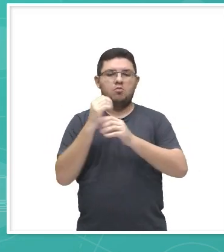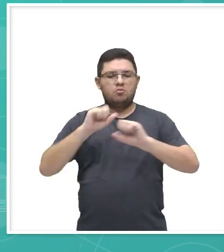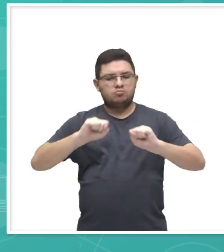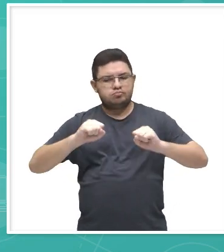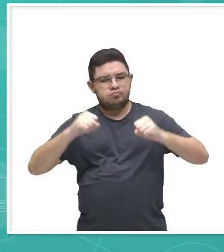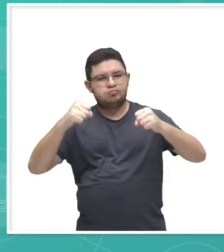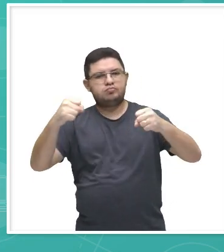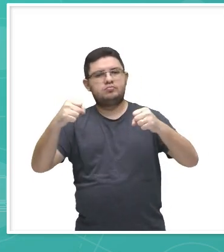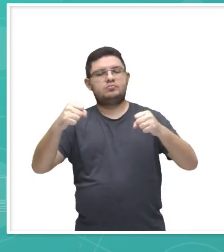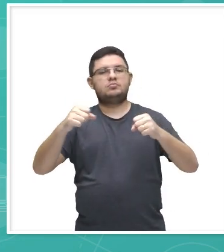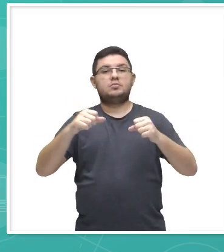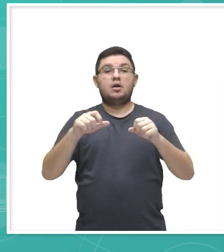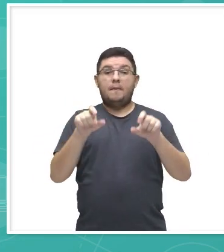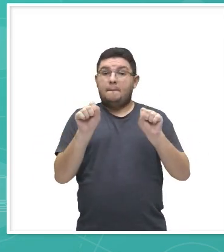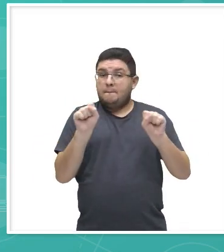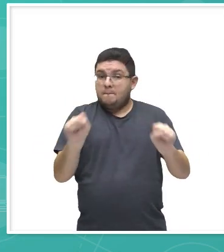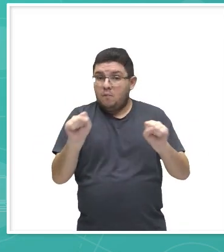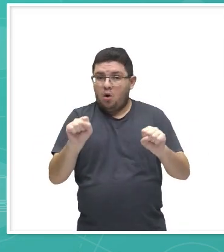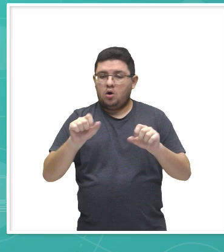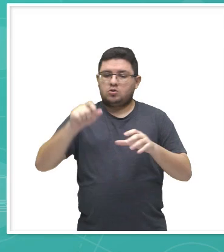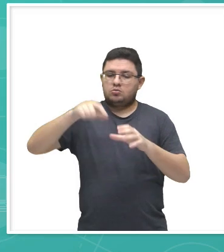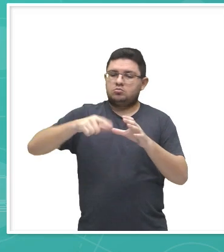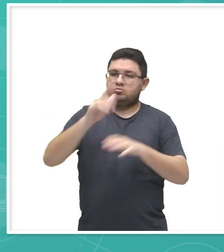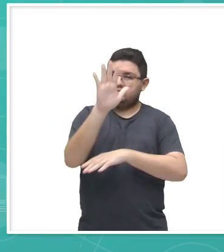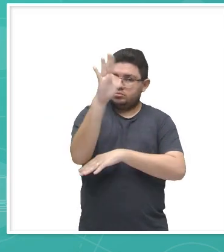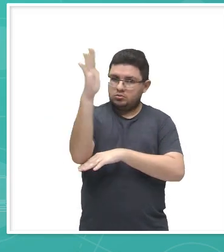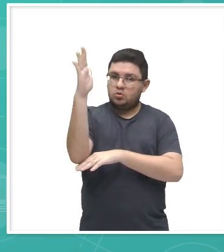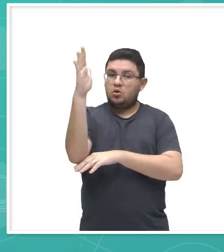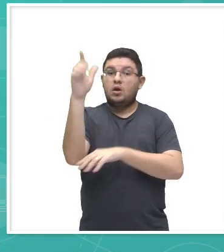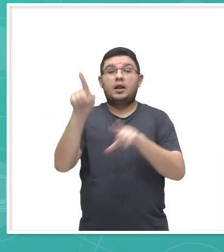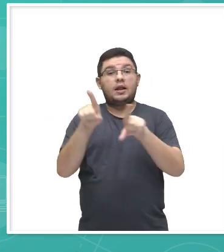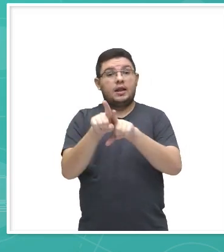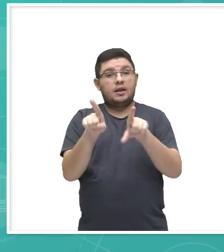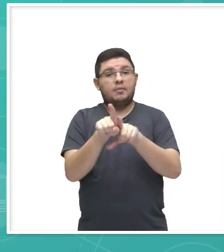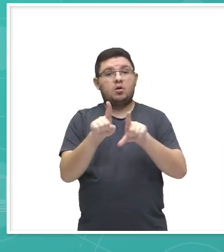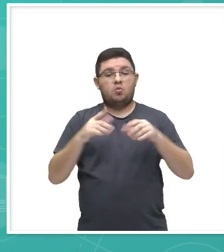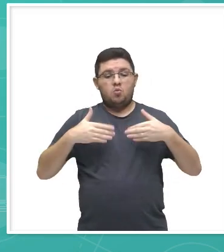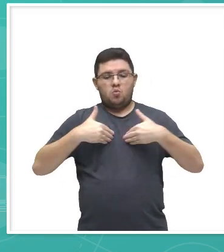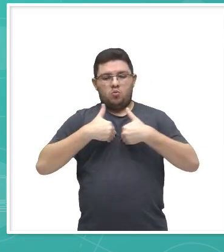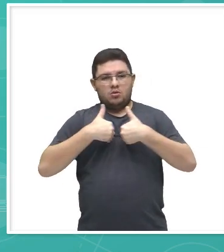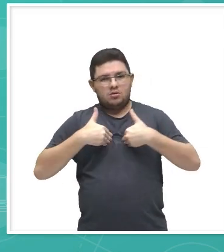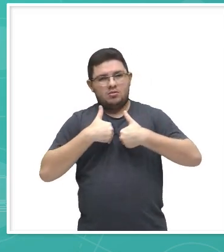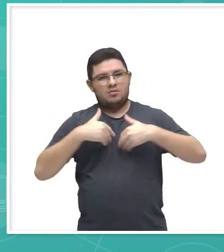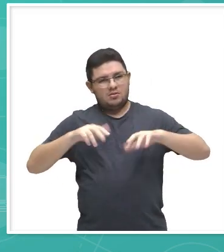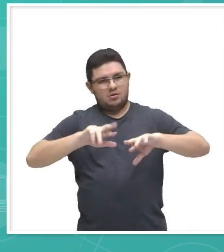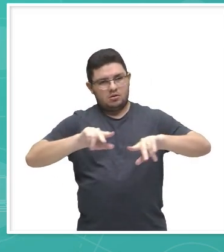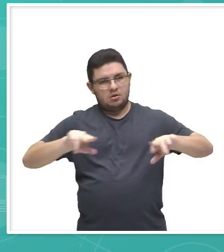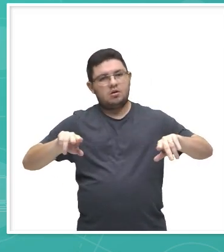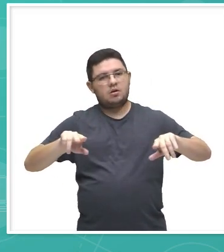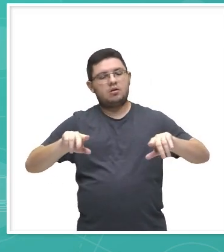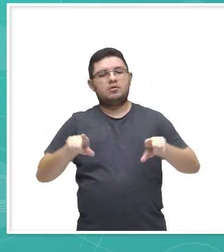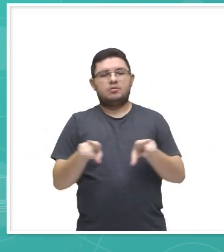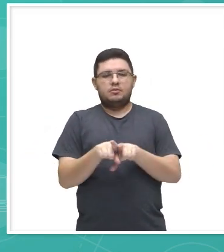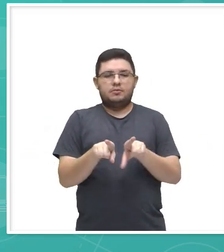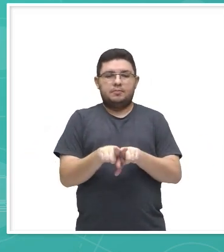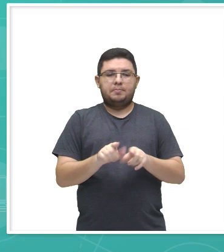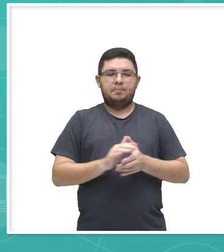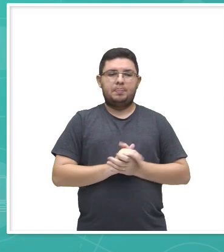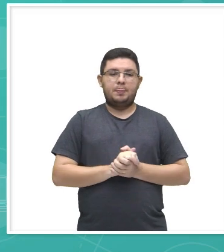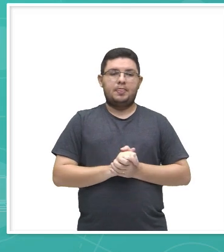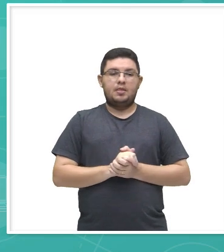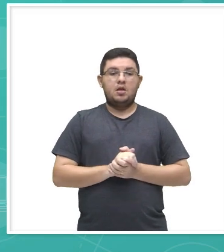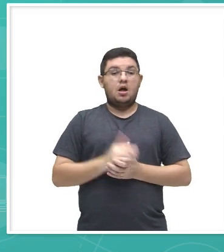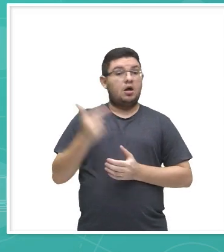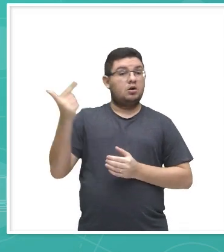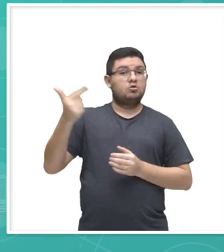ou agropecuária, como a gente viu que pode chamar, e também do extrativismo. Na questão de número 2, aí a gente